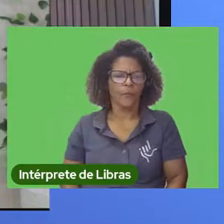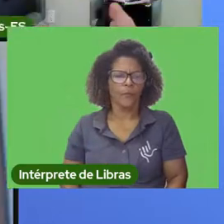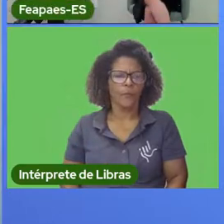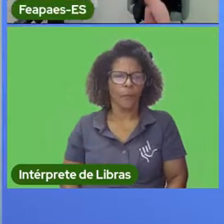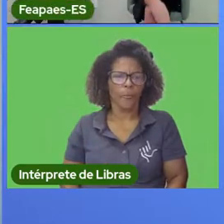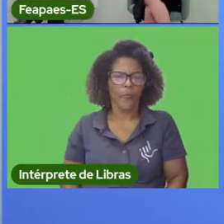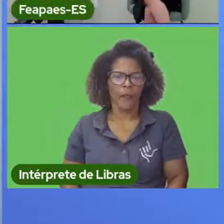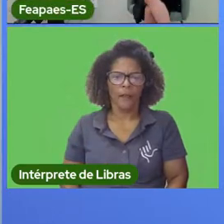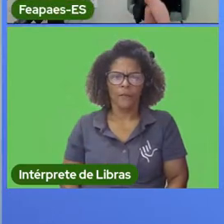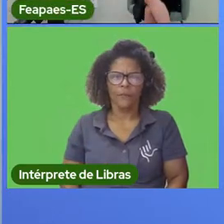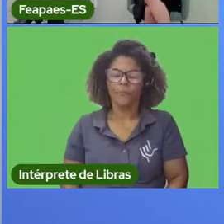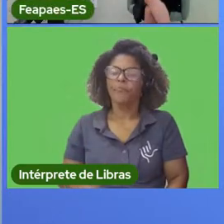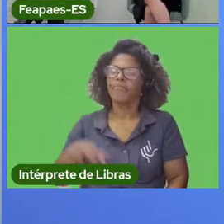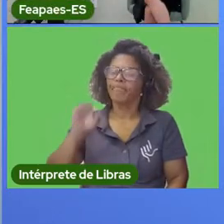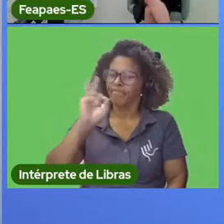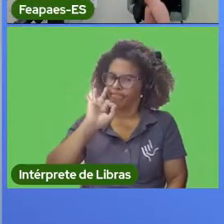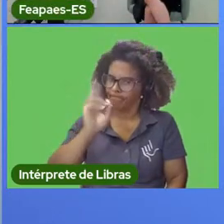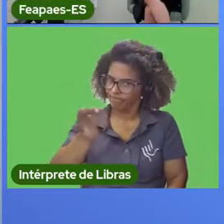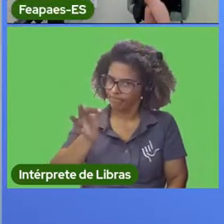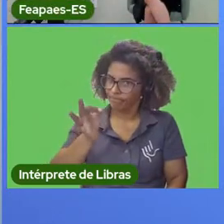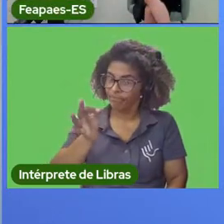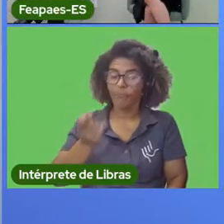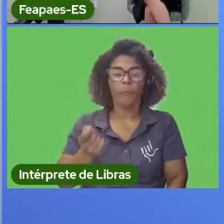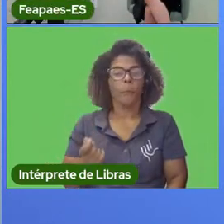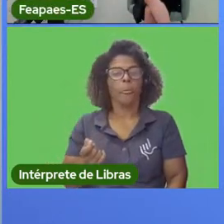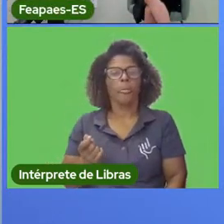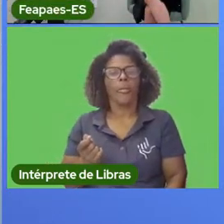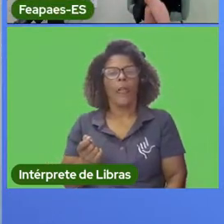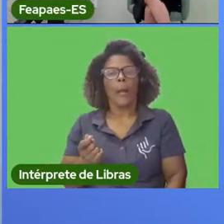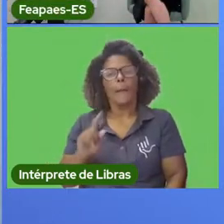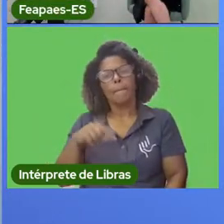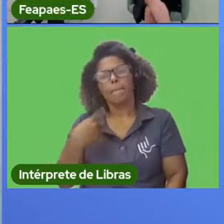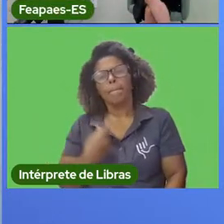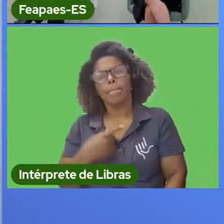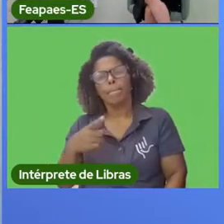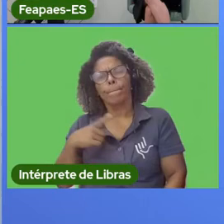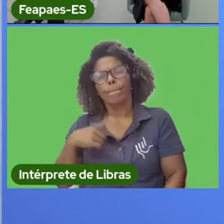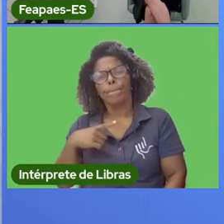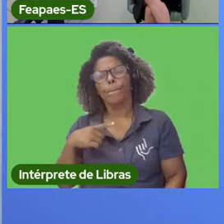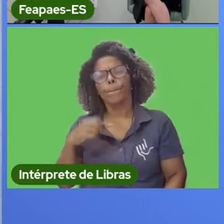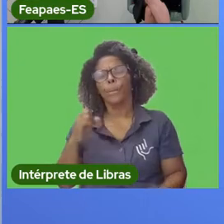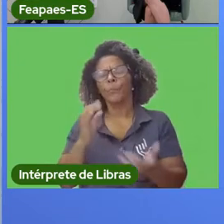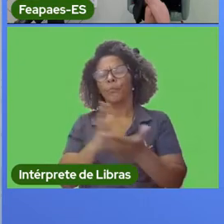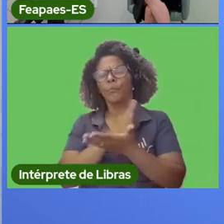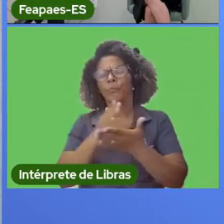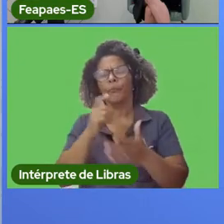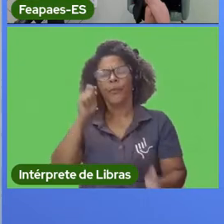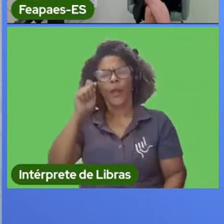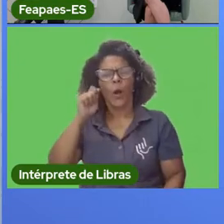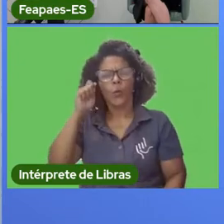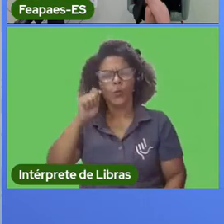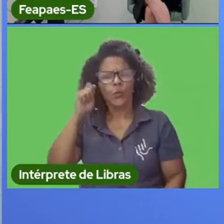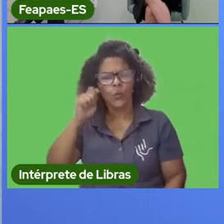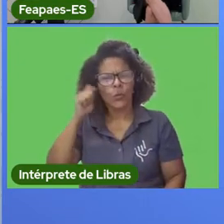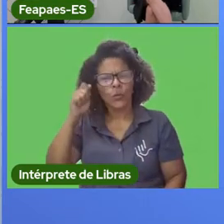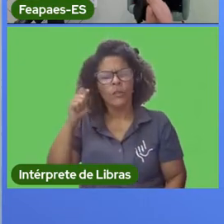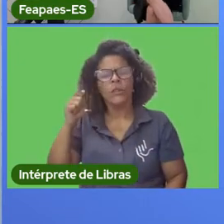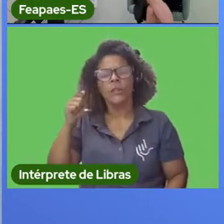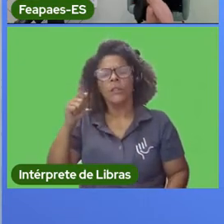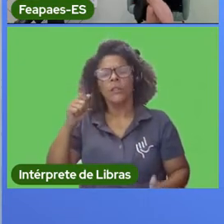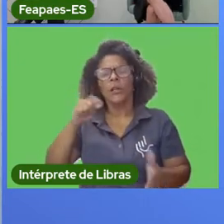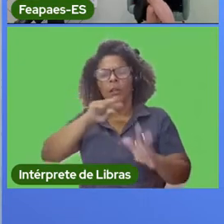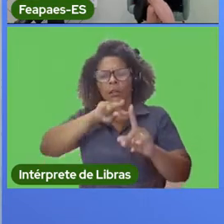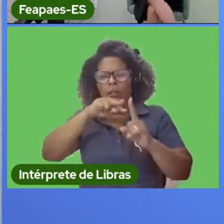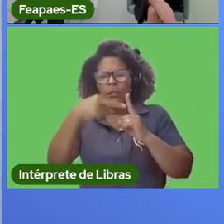Com certeza, Wanderson. A gente tem, né, vários autores, perspectivas diferentes, assim, mas